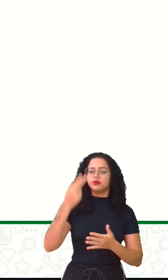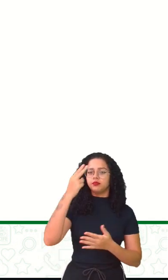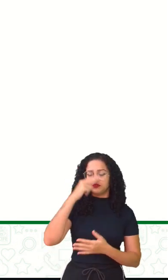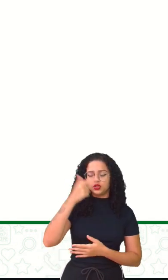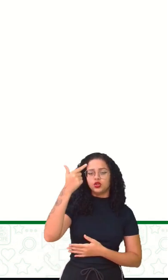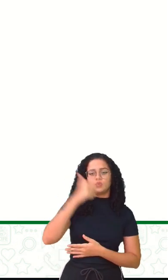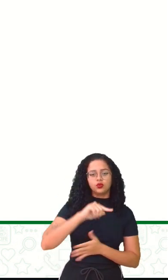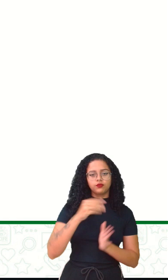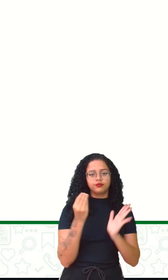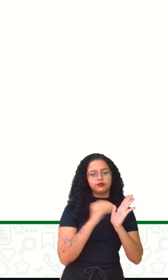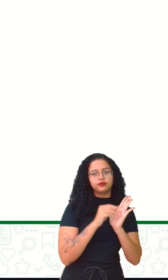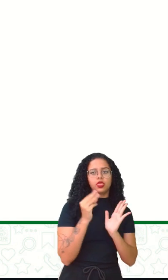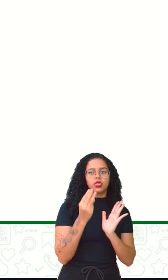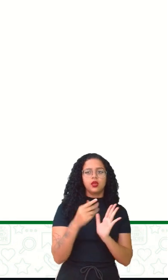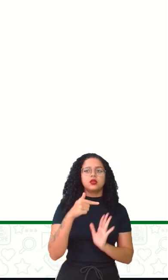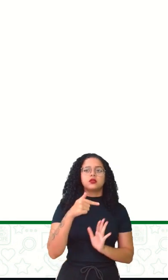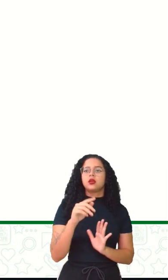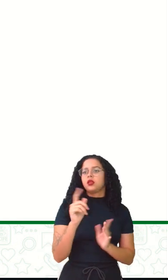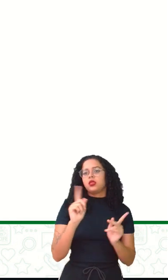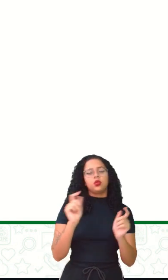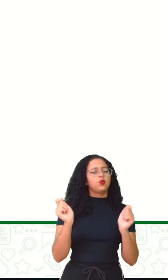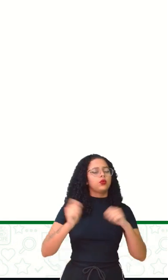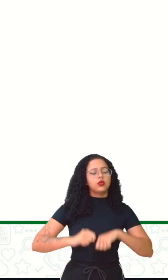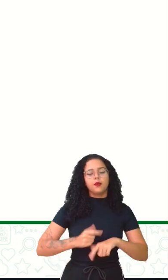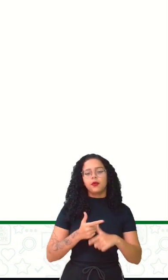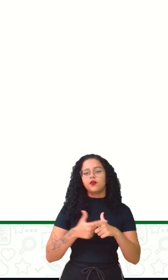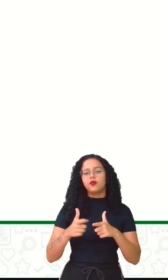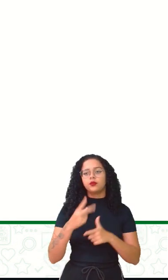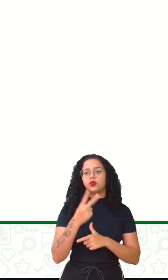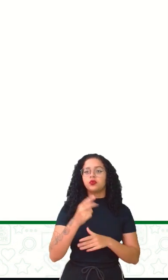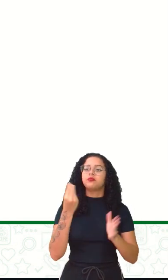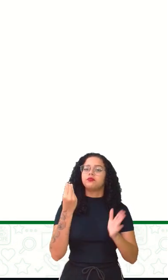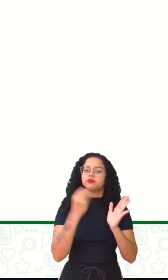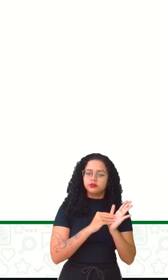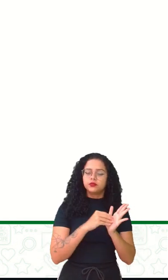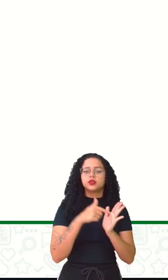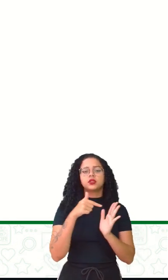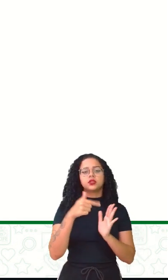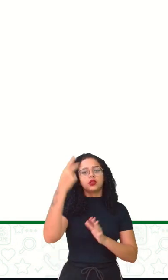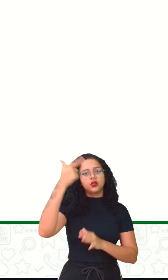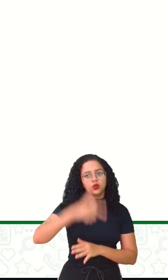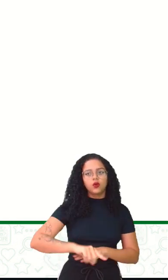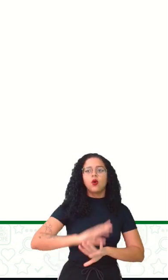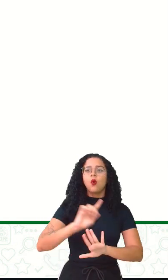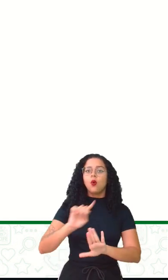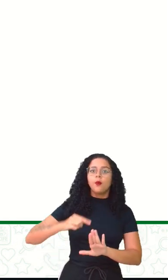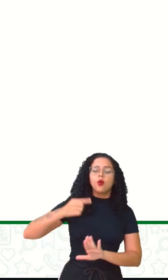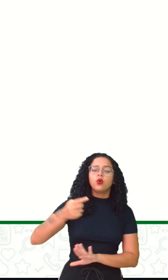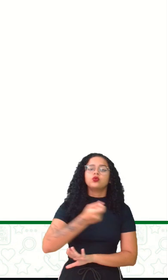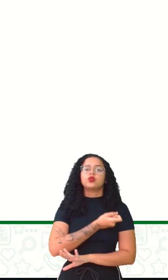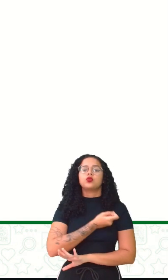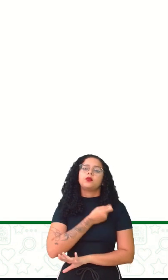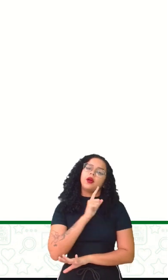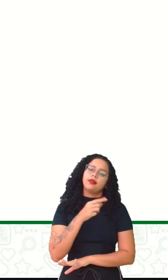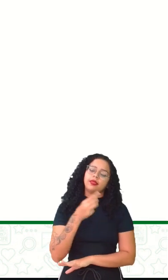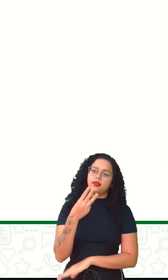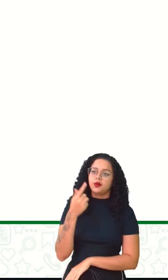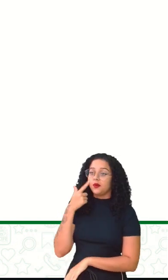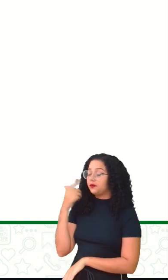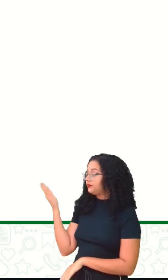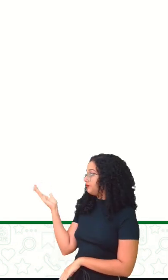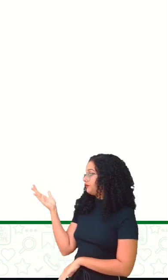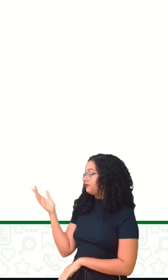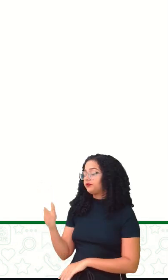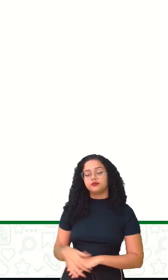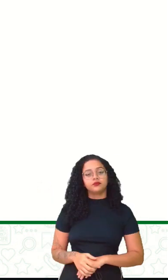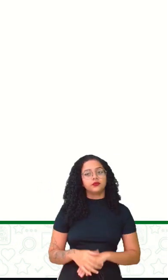3. E o 7 não dá para dividir por 2, repete o 7. O próximo número primo que existe é o 3, então vai ficar,